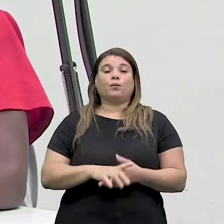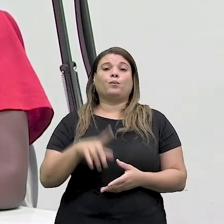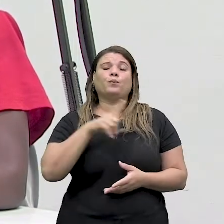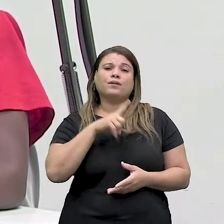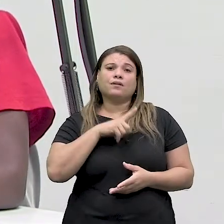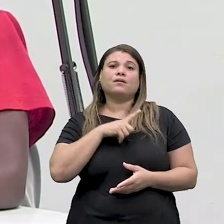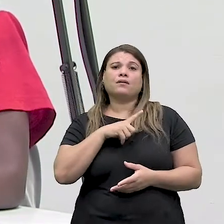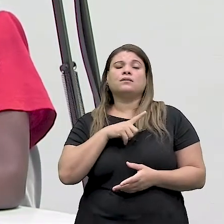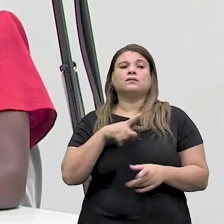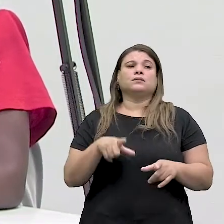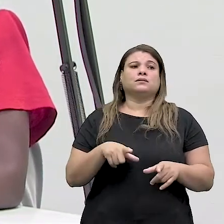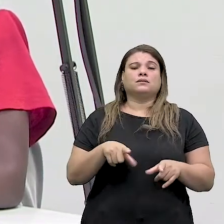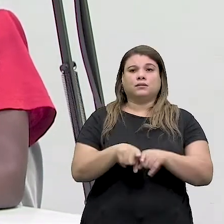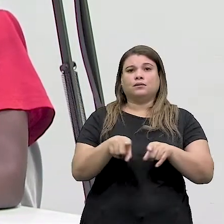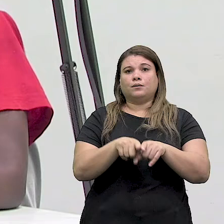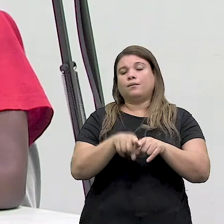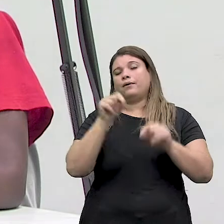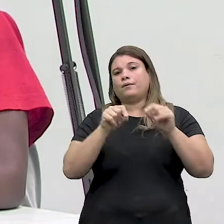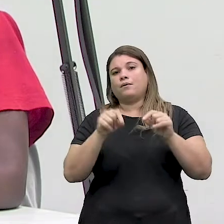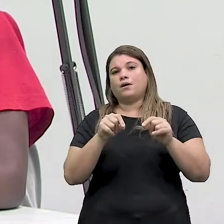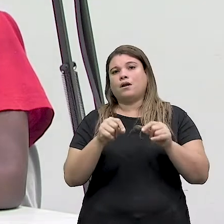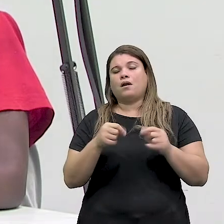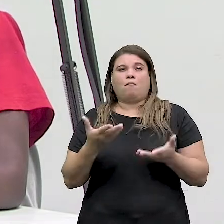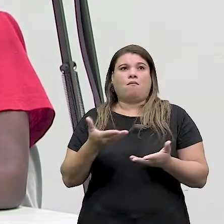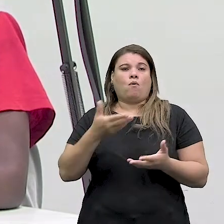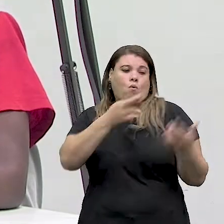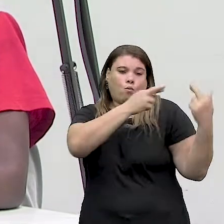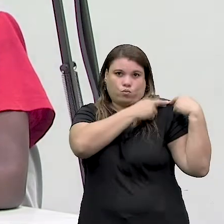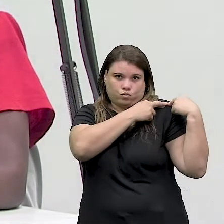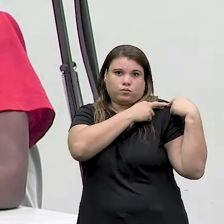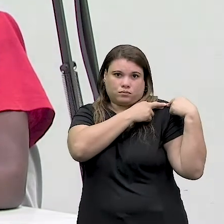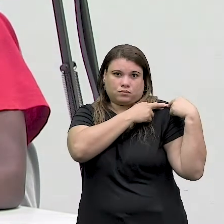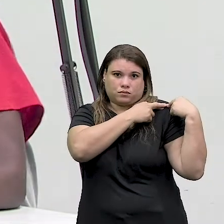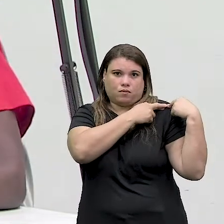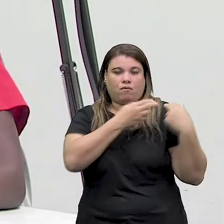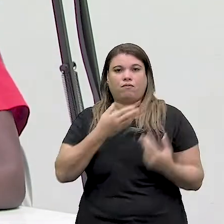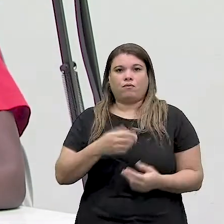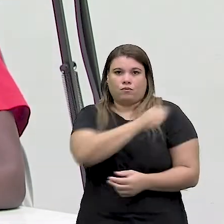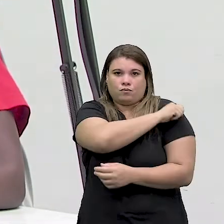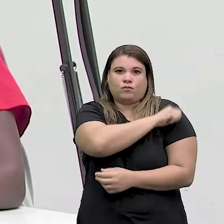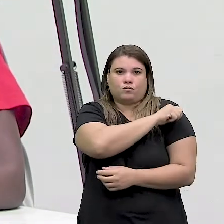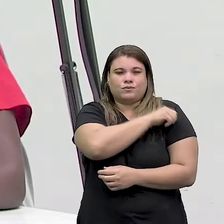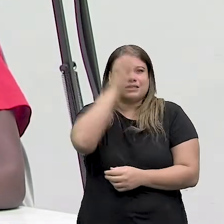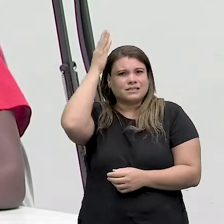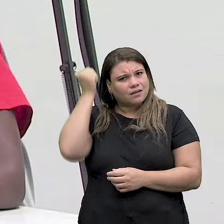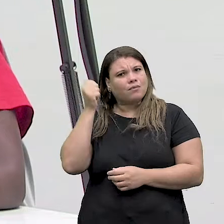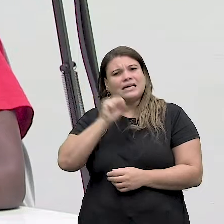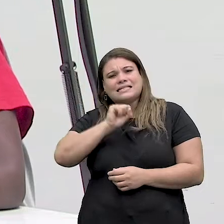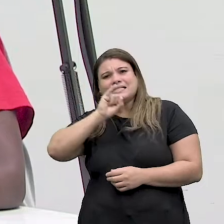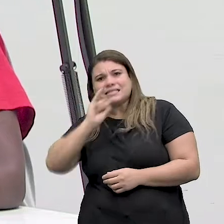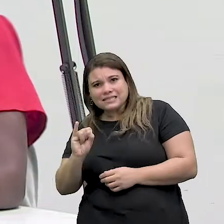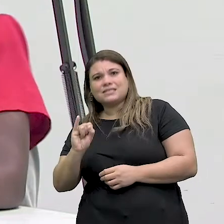instantaneamente para os pais dos nossos estudantes. Olha, seu filho acabou de entrar na nossa instituição neste horário. Então é uma segurança a